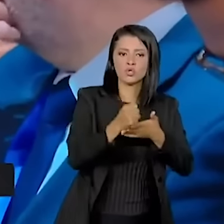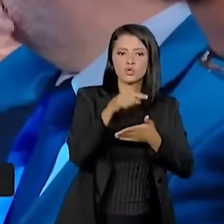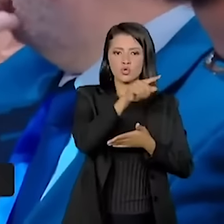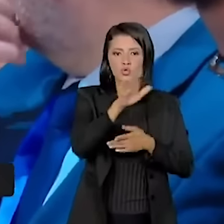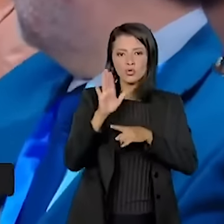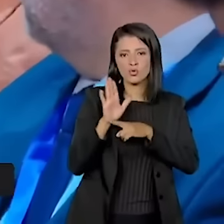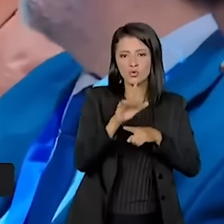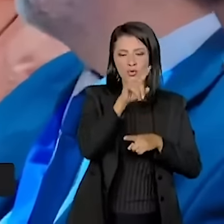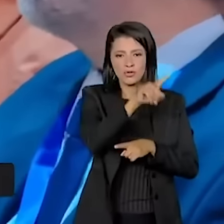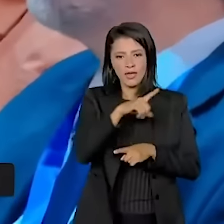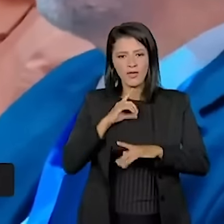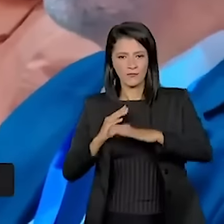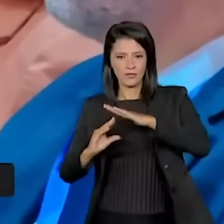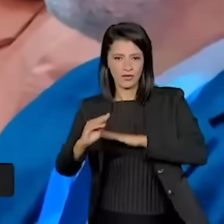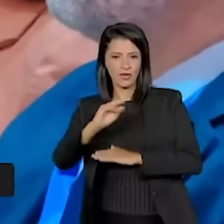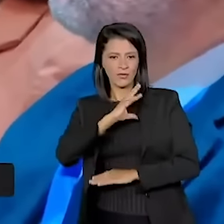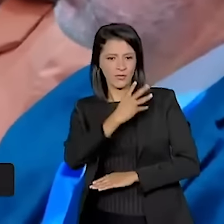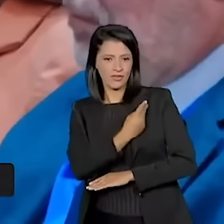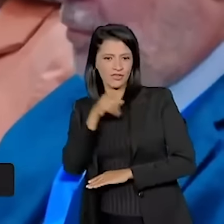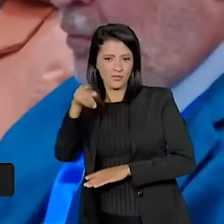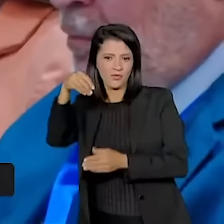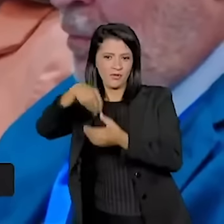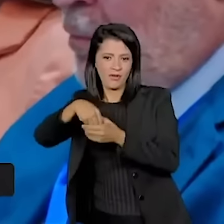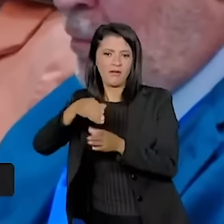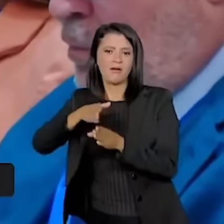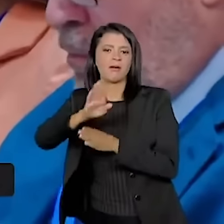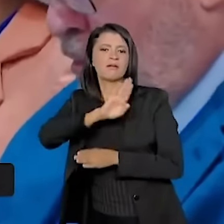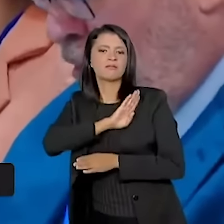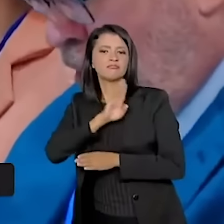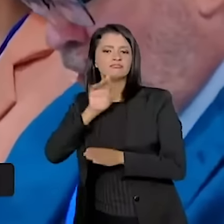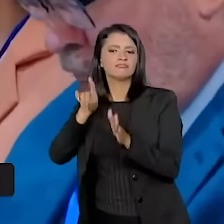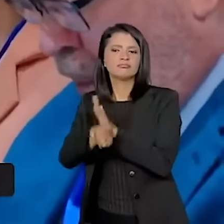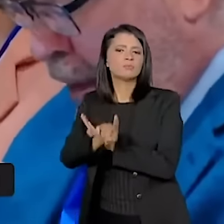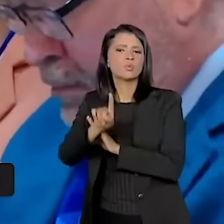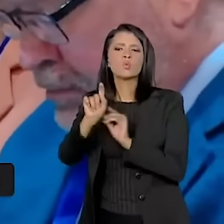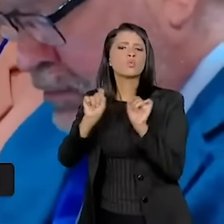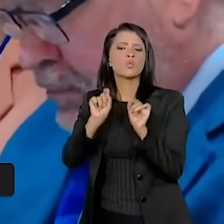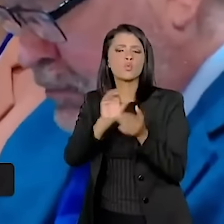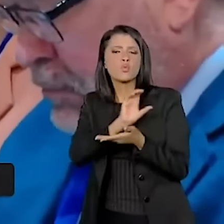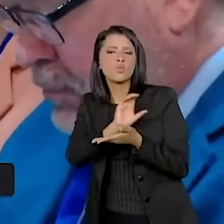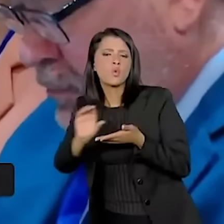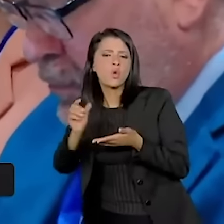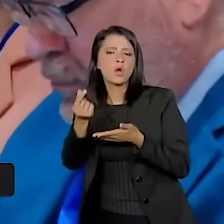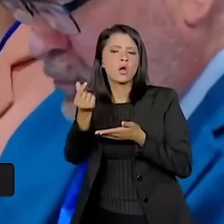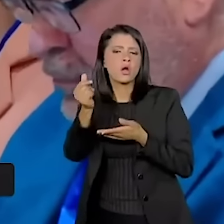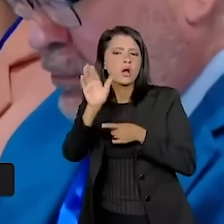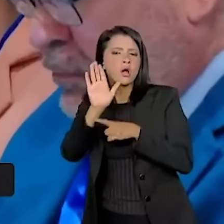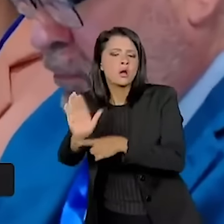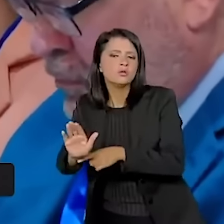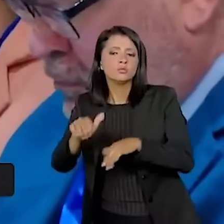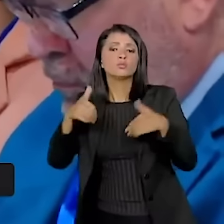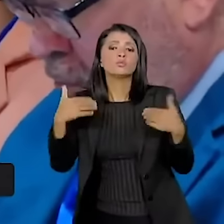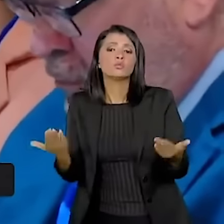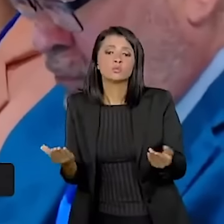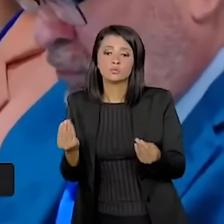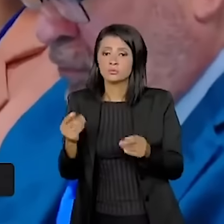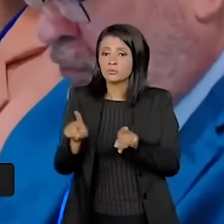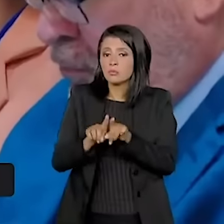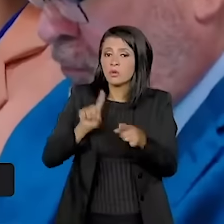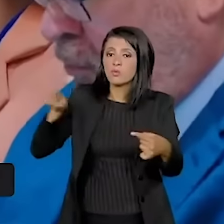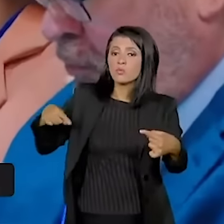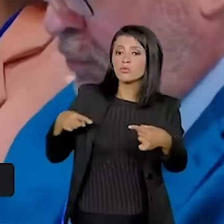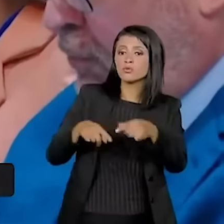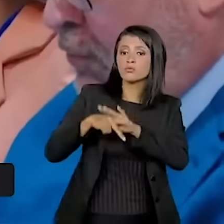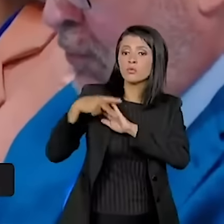refugiados palestinos em Gaza. A gente gostaria de saber de quanto vai ser essa ajuda, quando vai ser, e também qual o objetivo